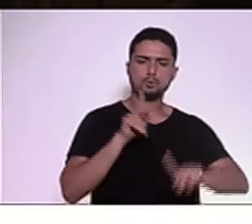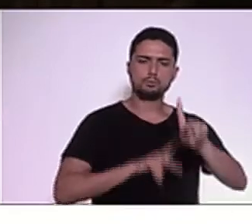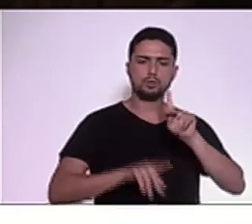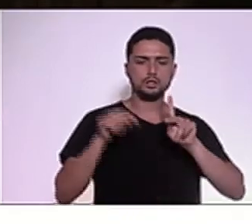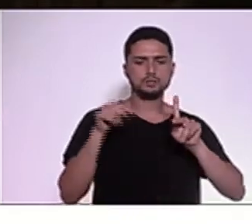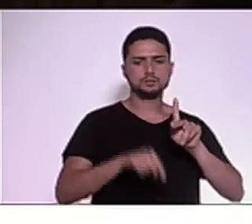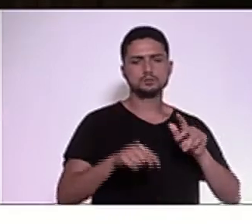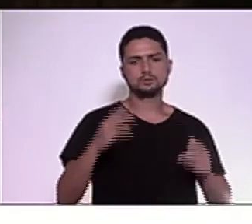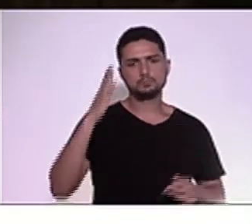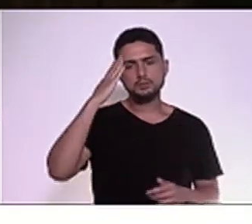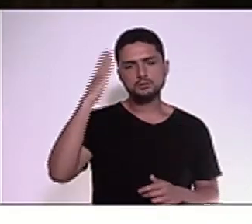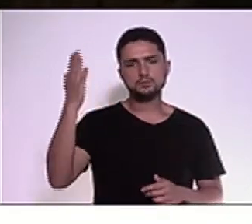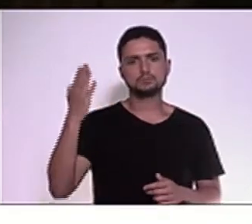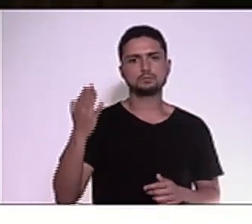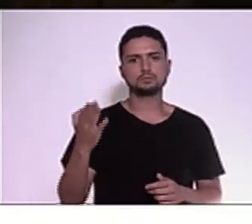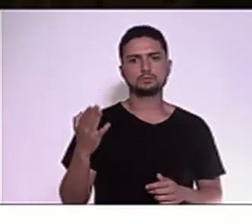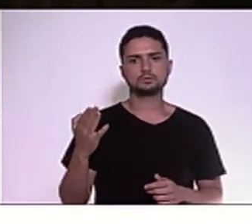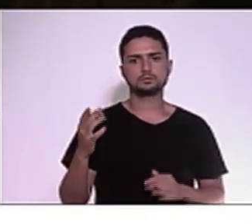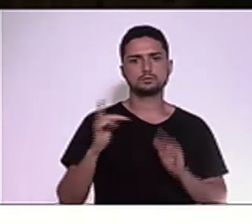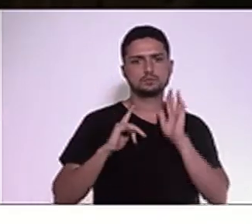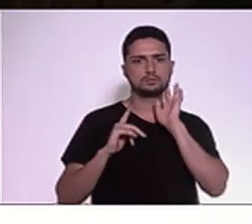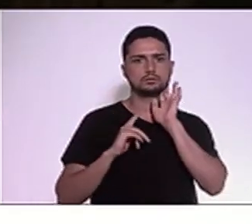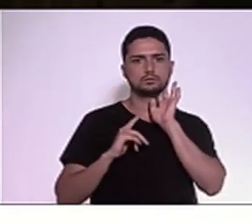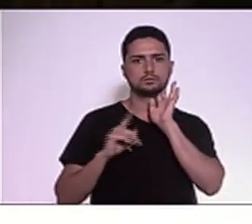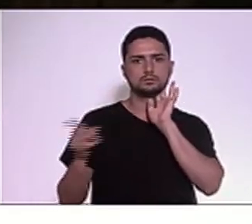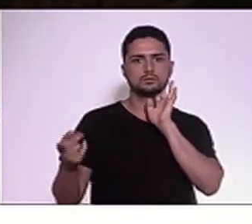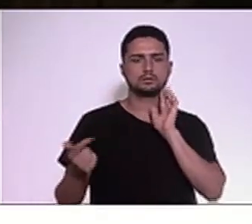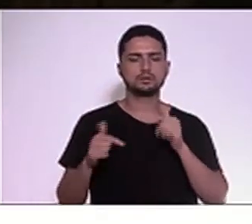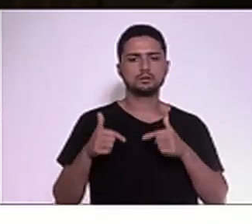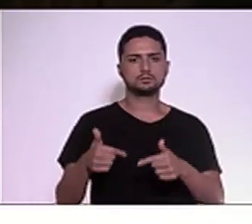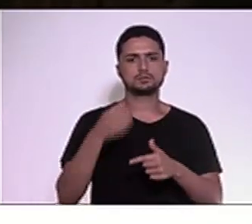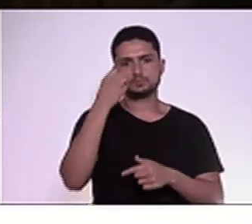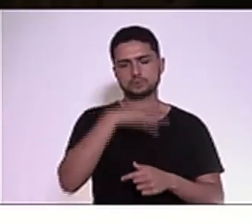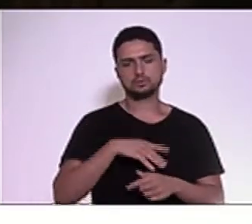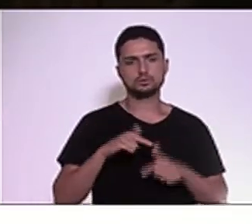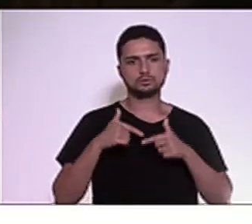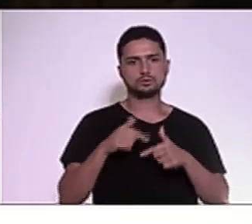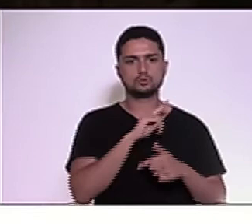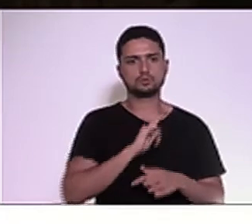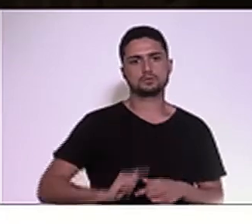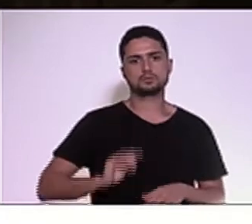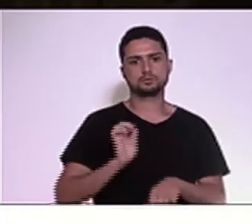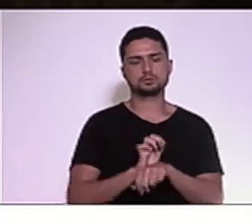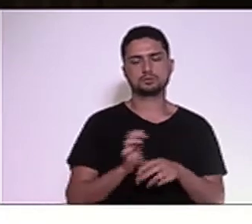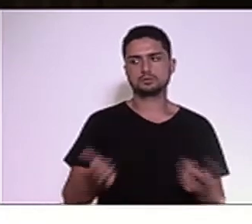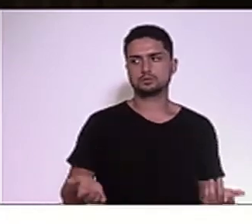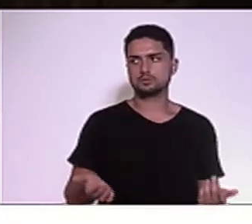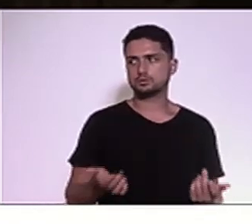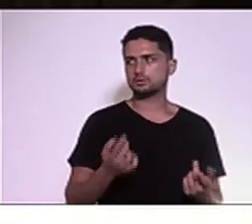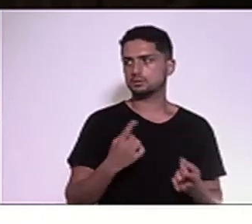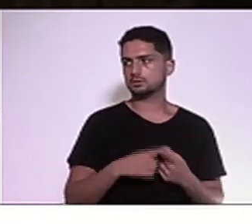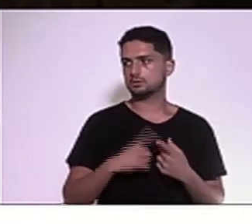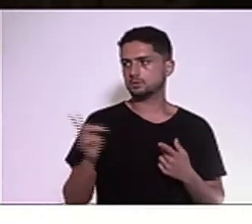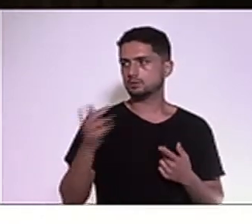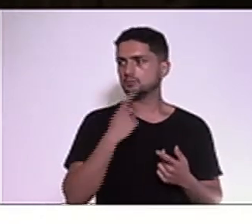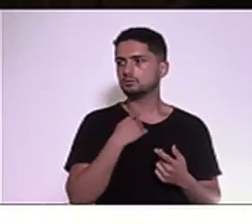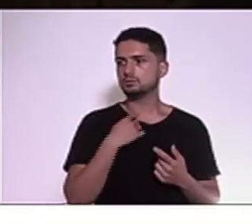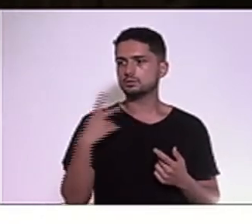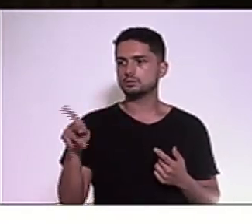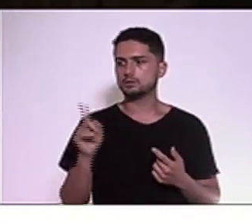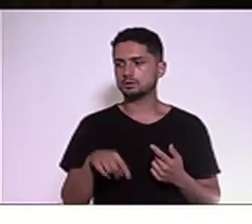impactada diretamente por essas ações absurdas do governador do estado, que pretende fazer a sua